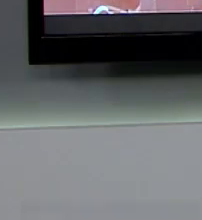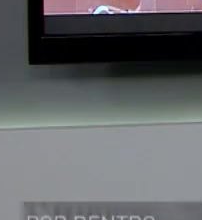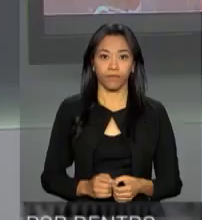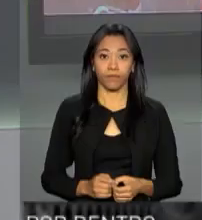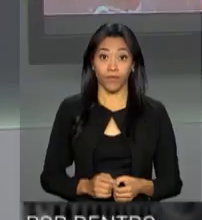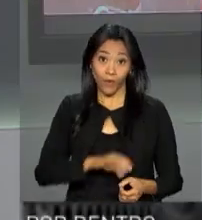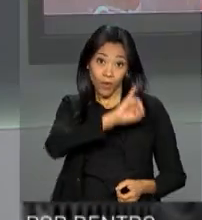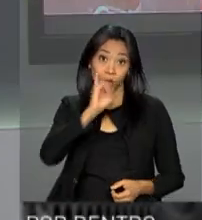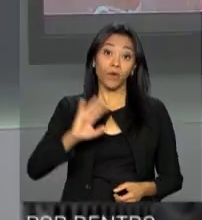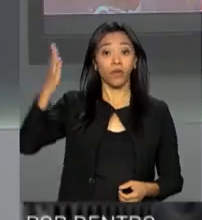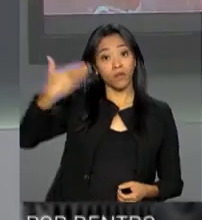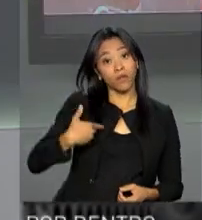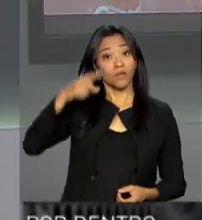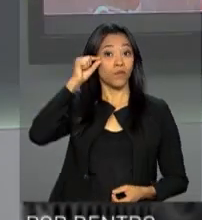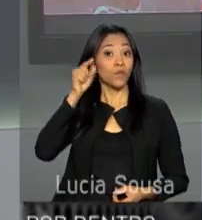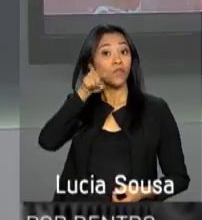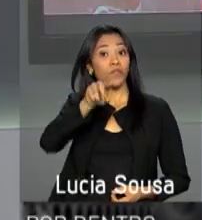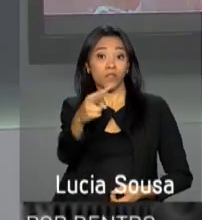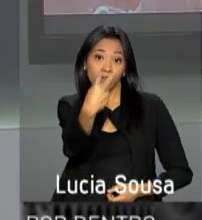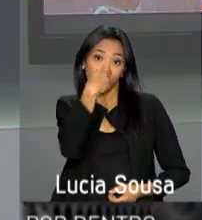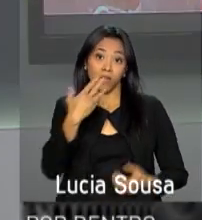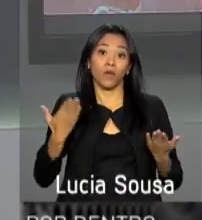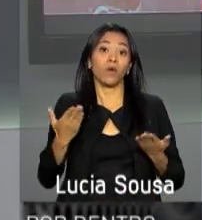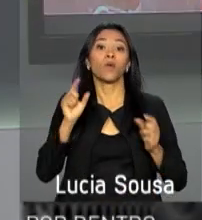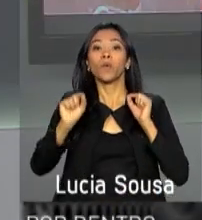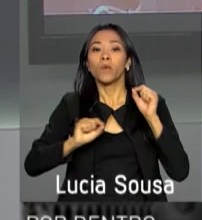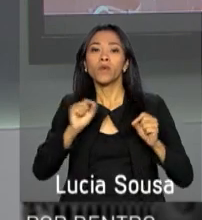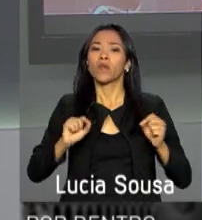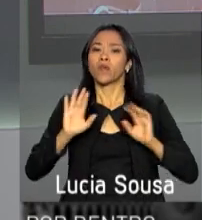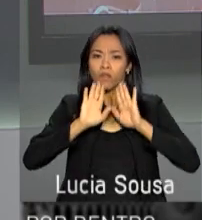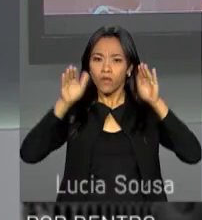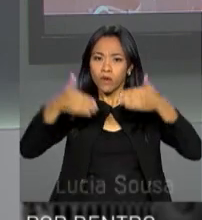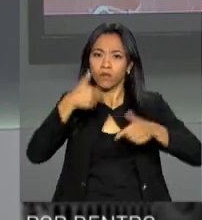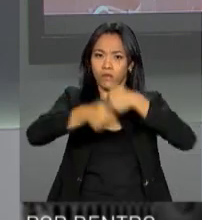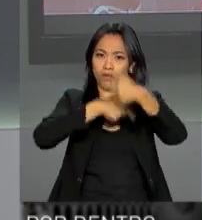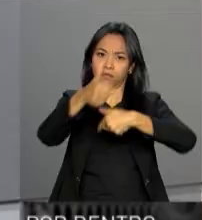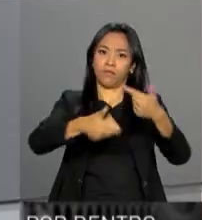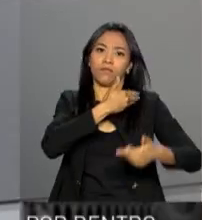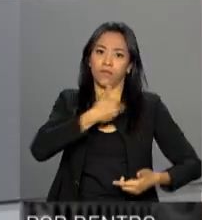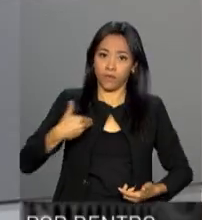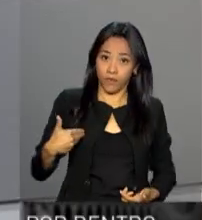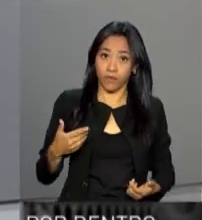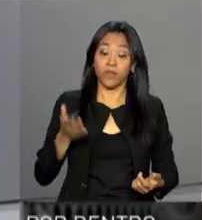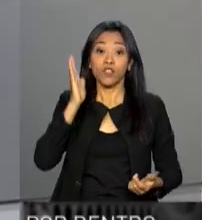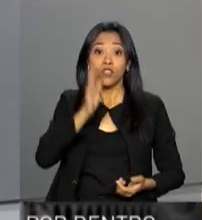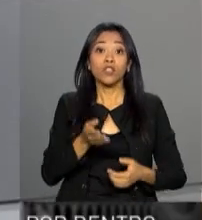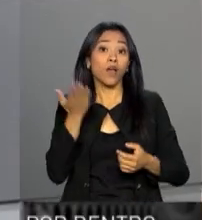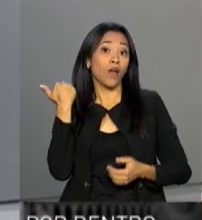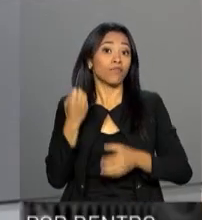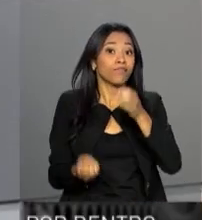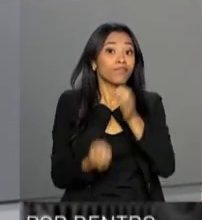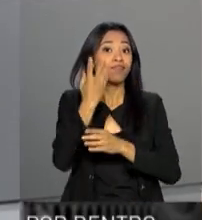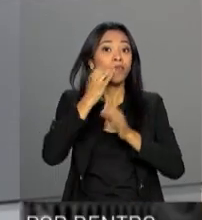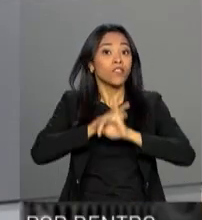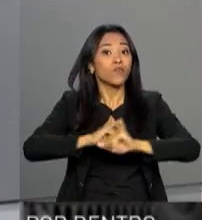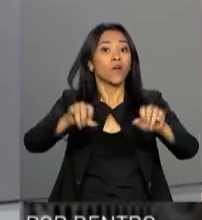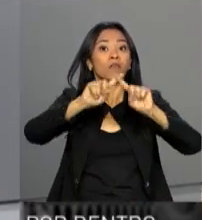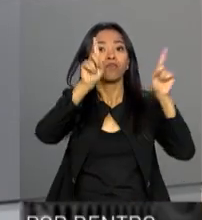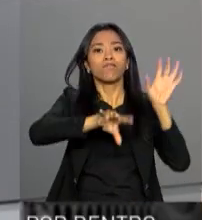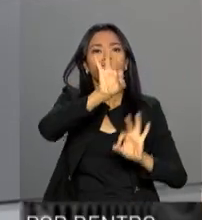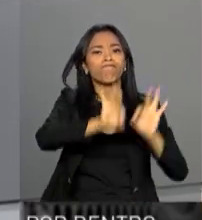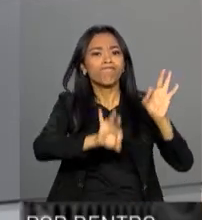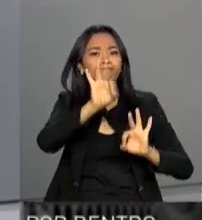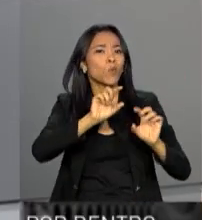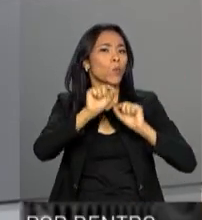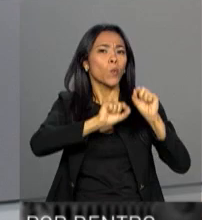olá eu sou carro achei você acompanha agora o programa por dentro do governo foi lançado o progredir um conjunto de ações